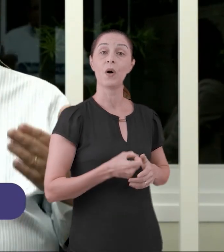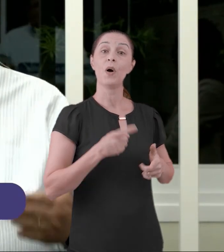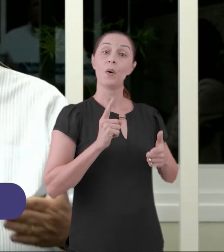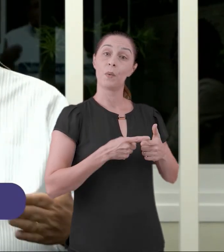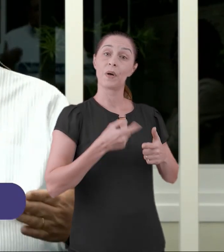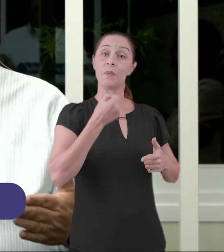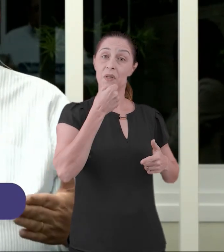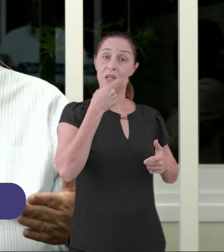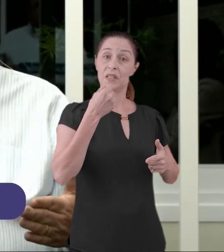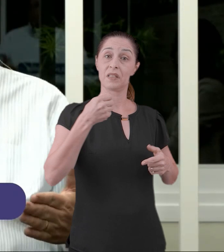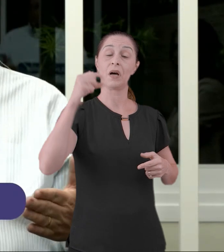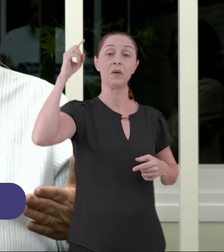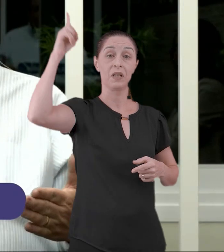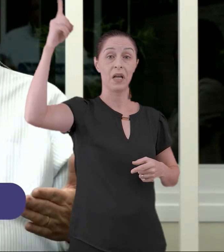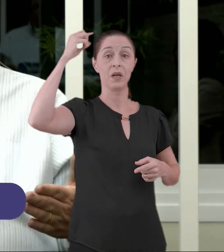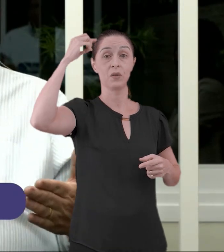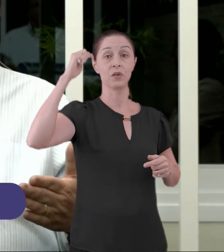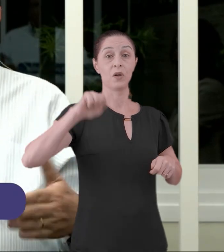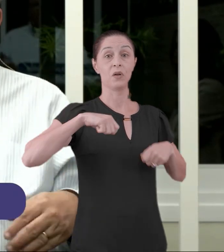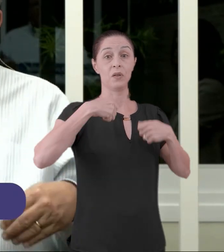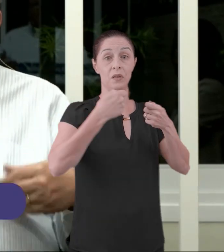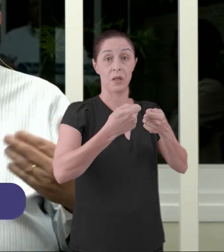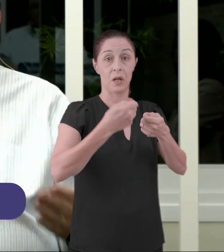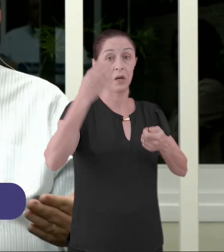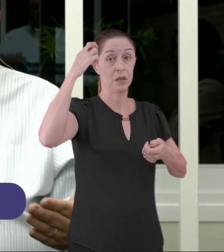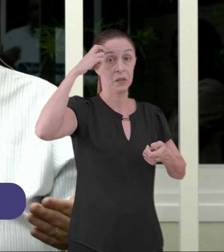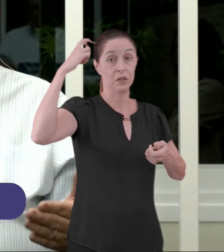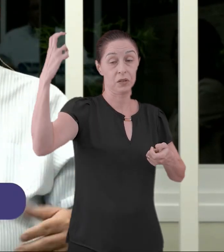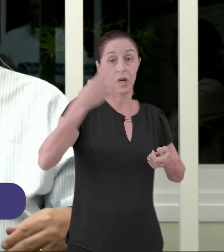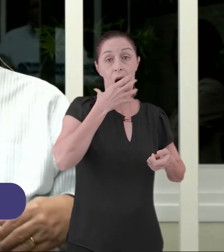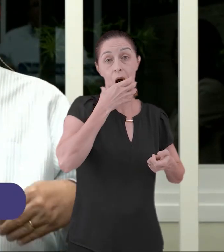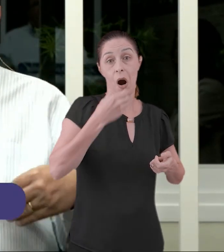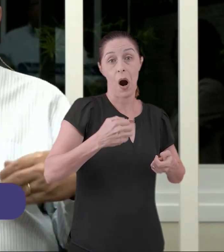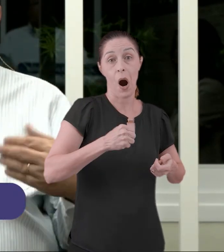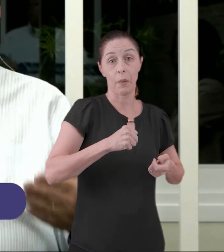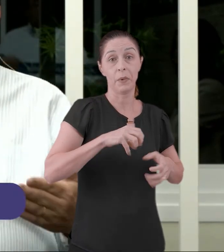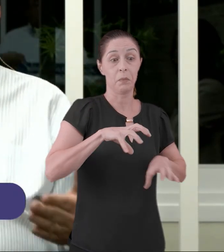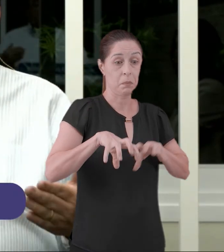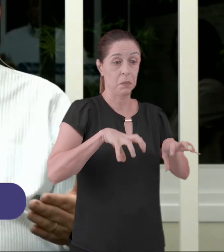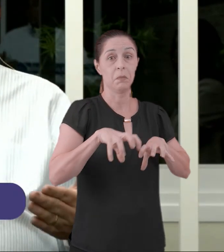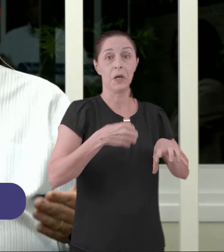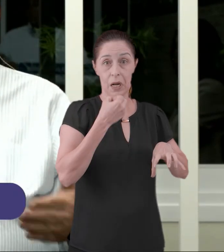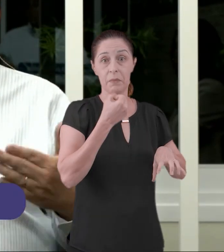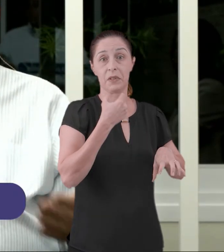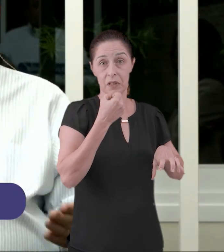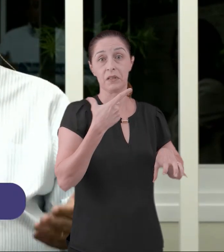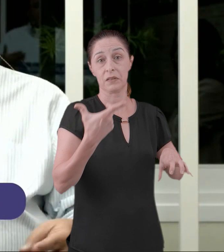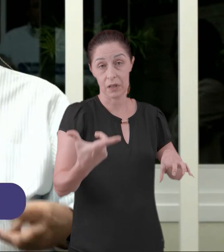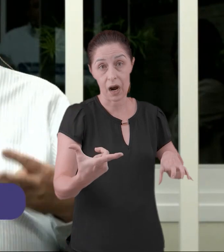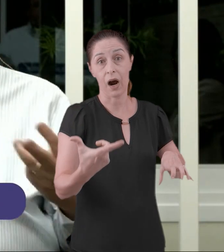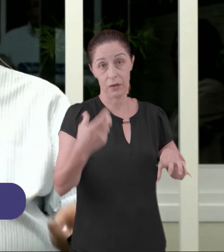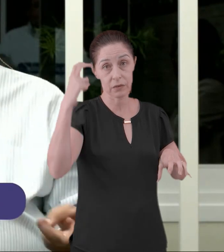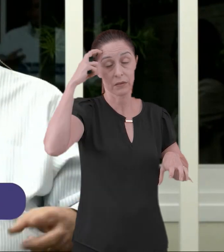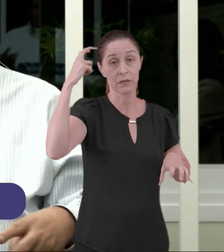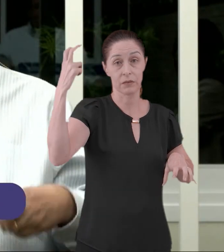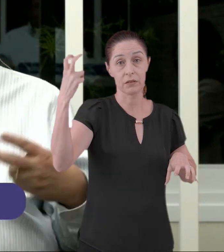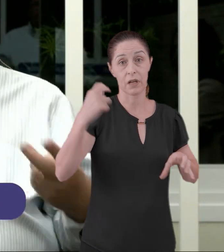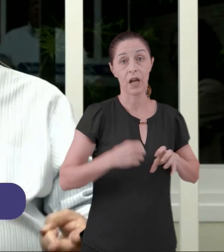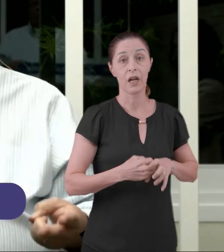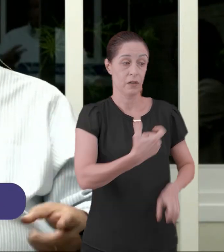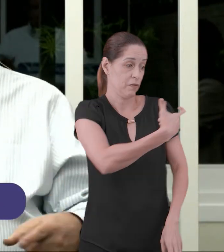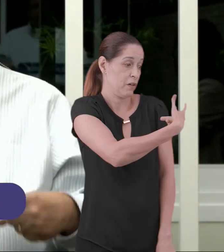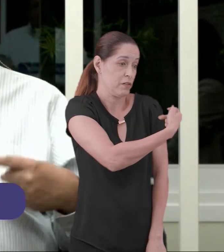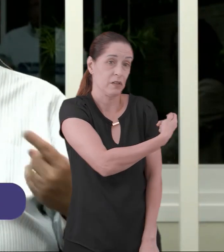ciência é de Deus, né? Se existe o conhecimento científico, se Deus dá habilidade para o homem criar uma vacina, criar